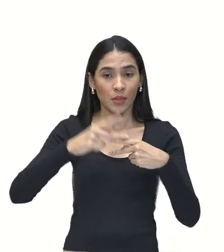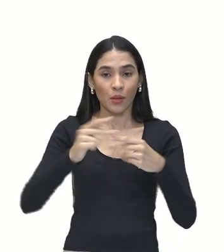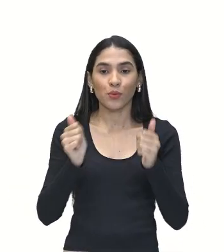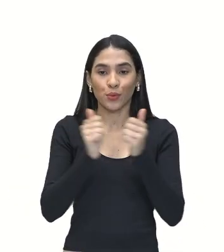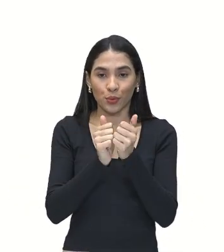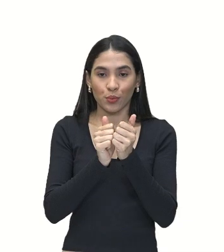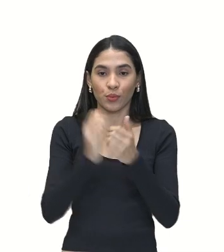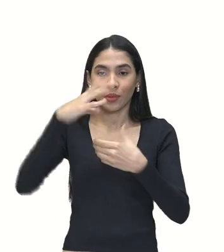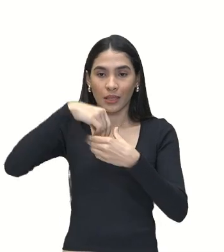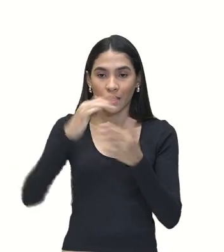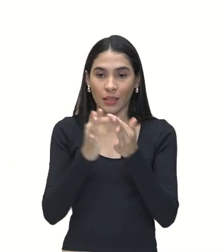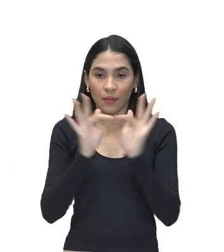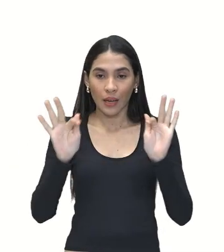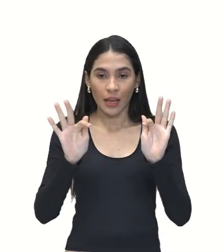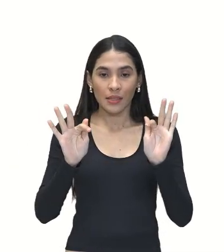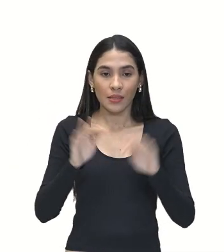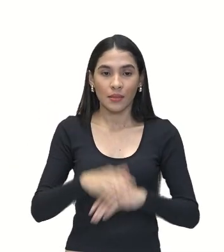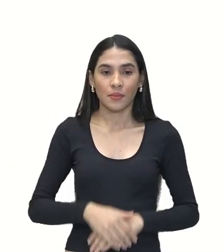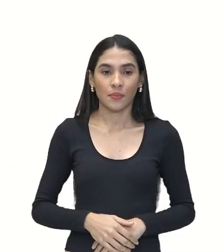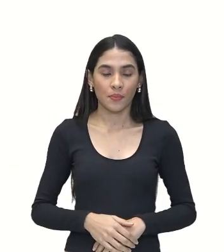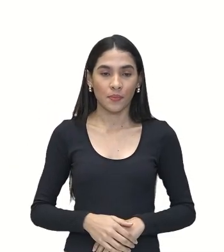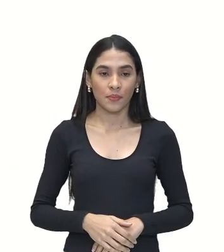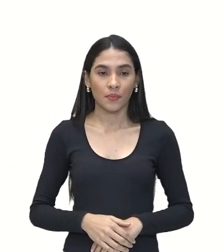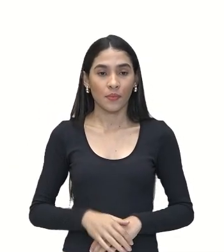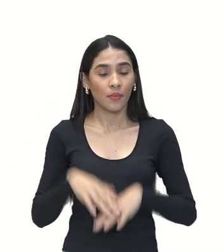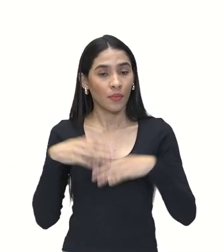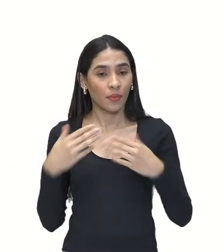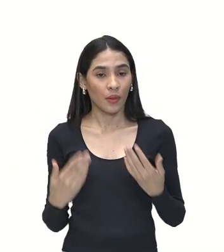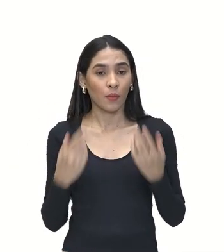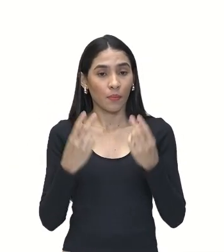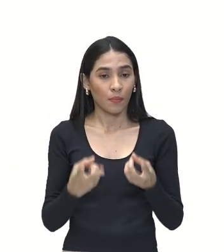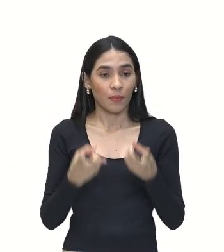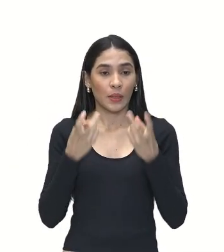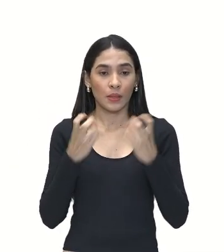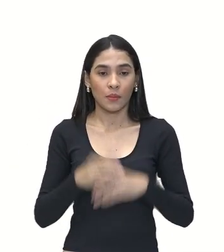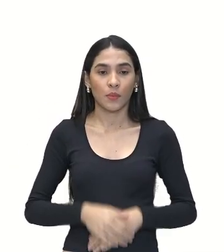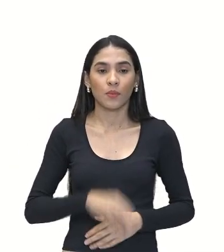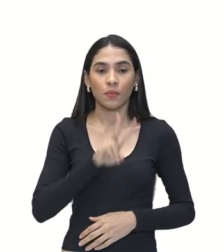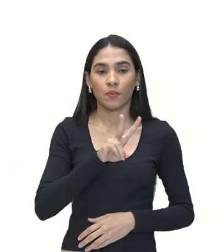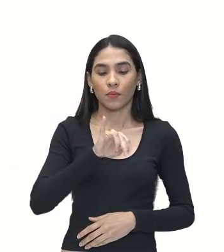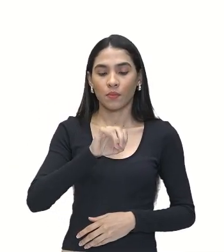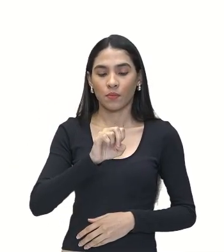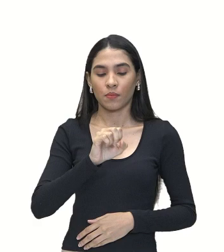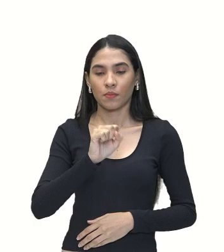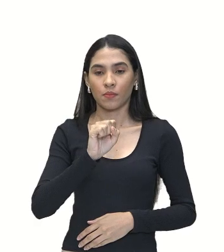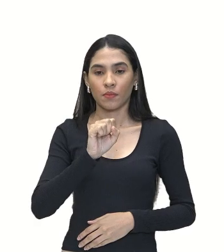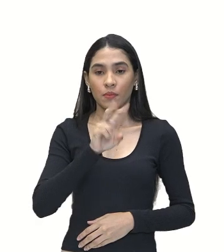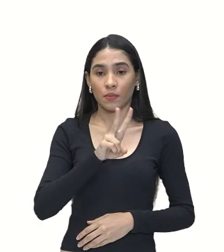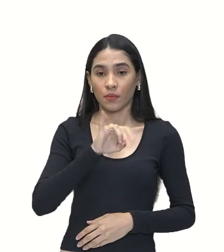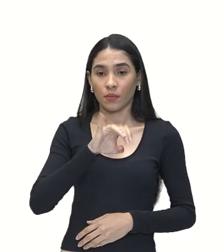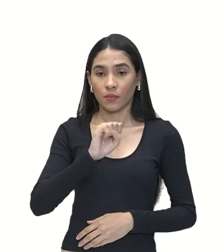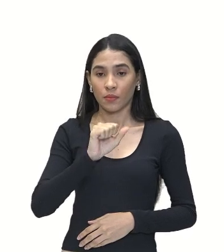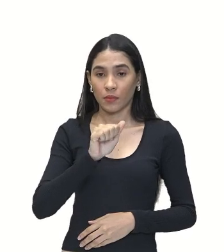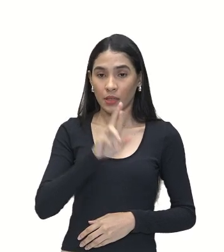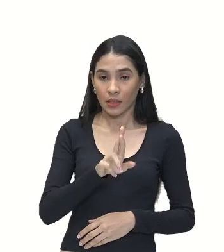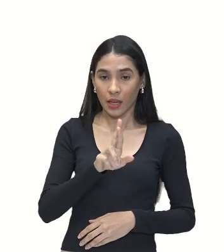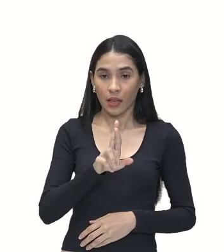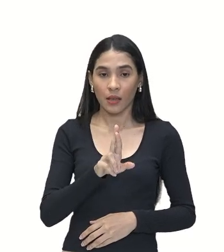ó, ao, ok? Então, percebam, visar no sentido